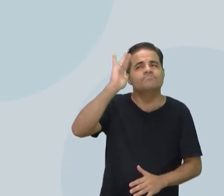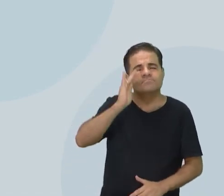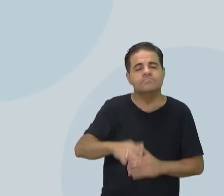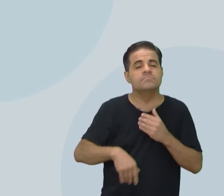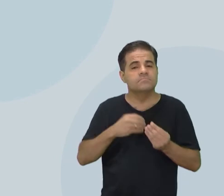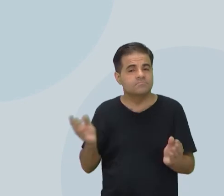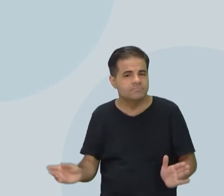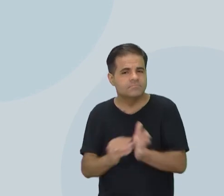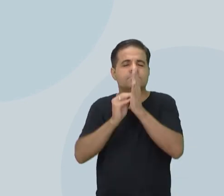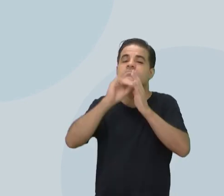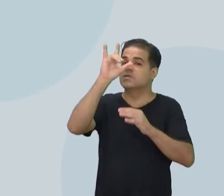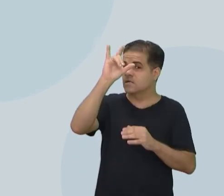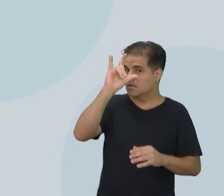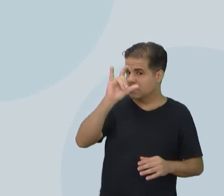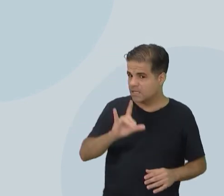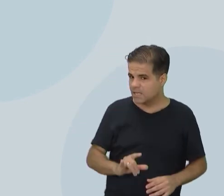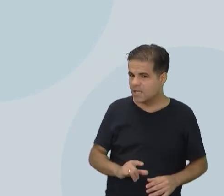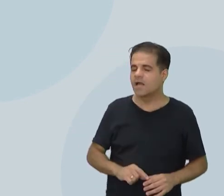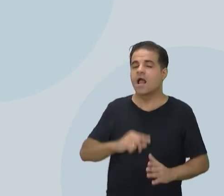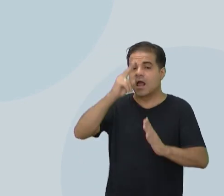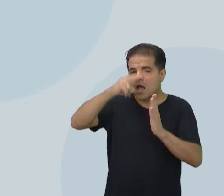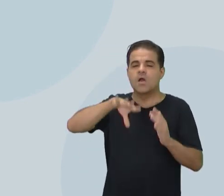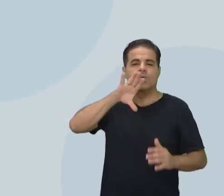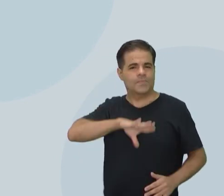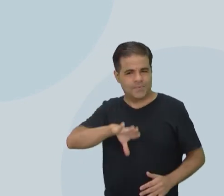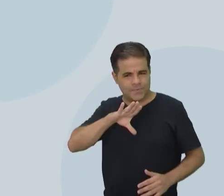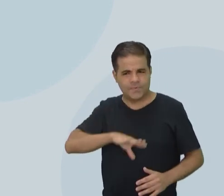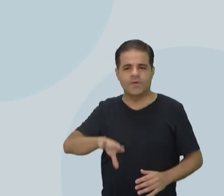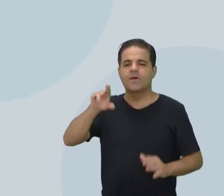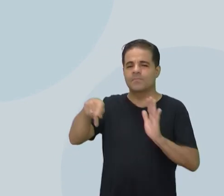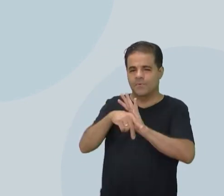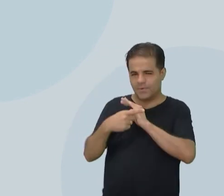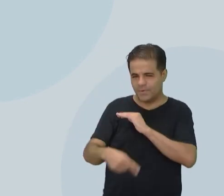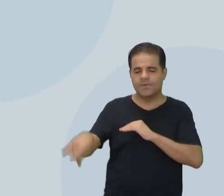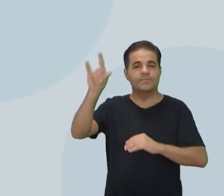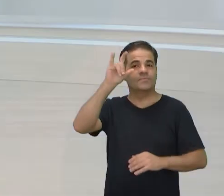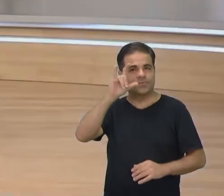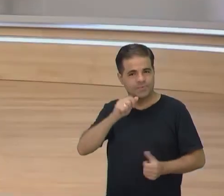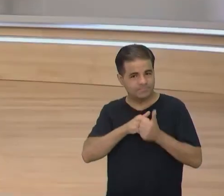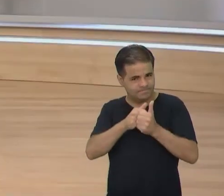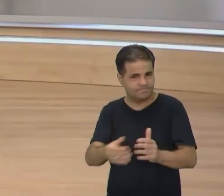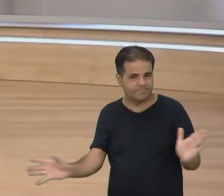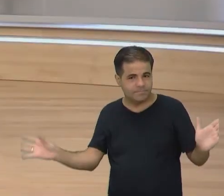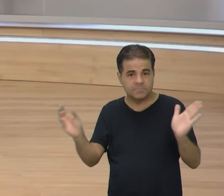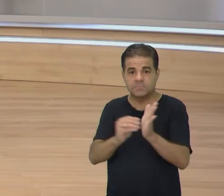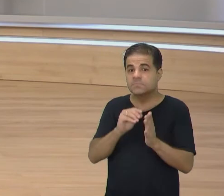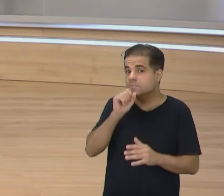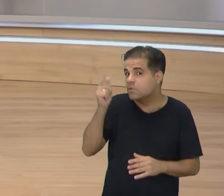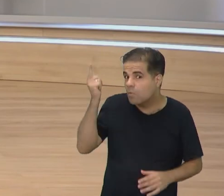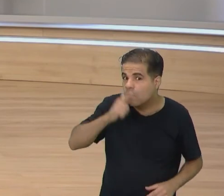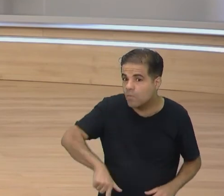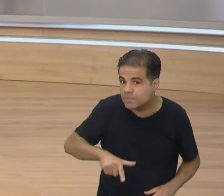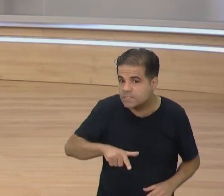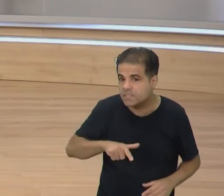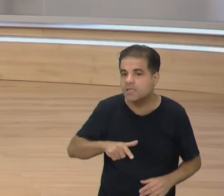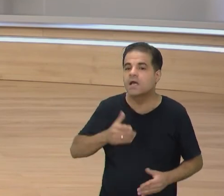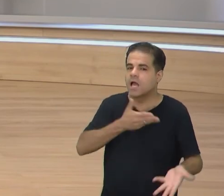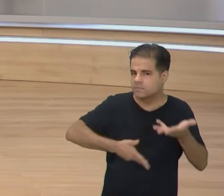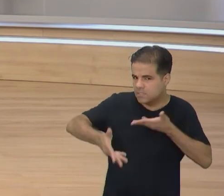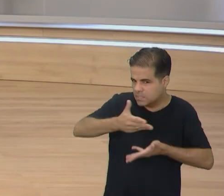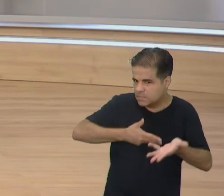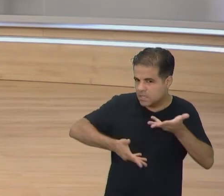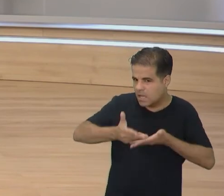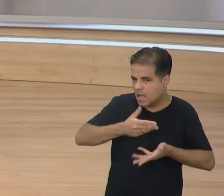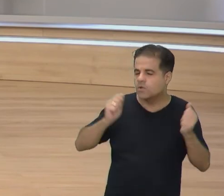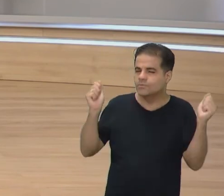lá no Instagram, né? Vou postar no Instagram. Língua Portuguesa, CMSP_M. Exatamente. Se eu conseguir durante a interação, faço